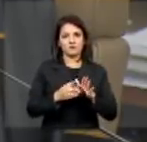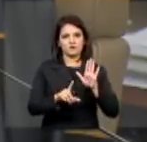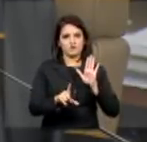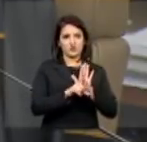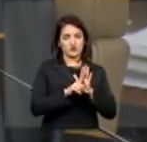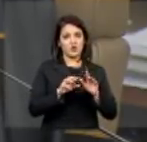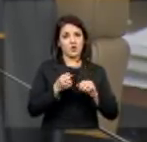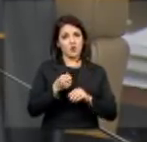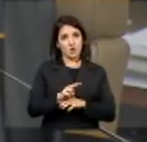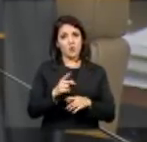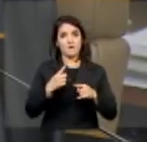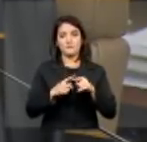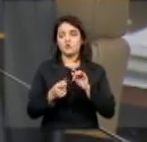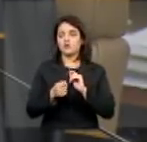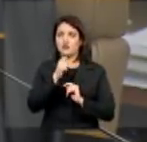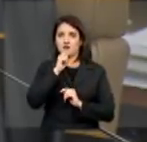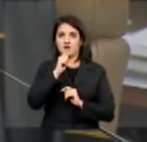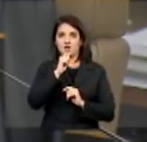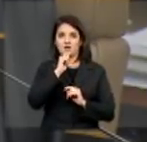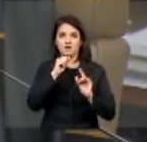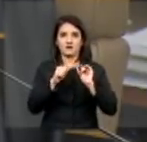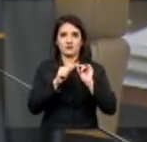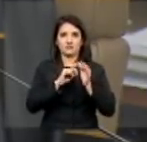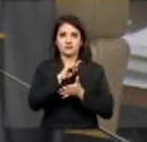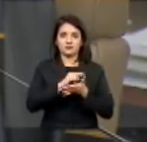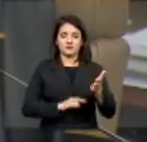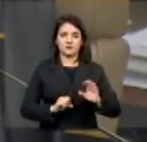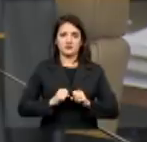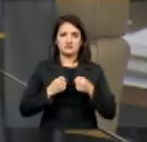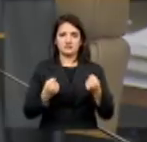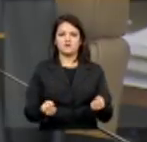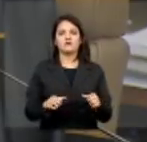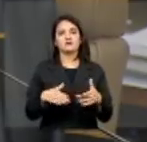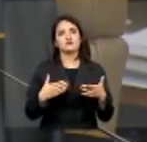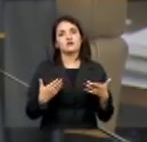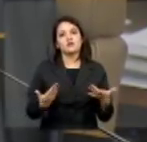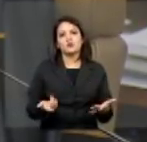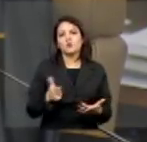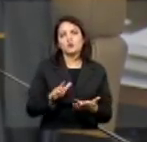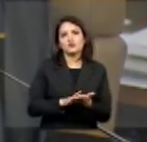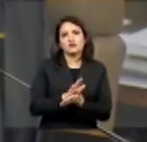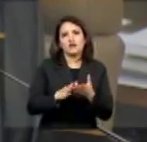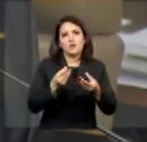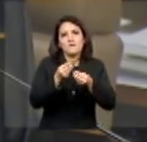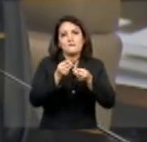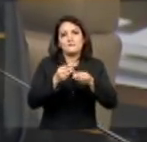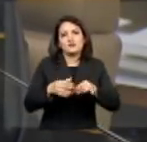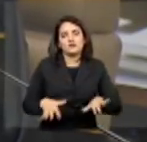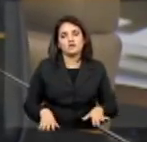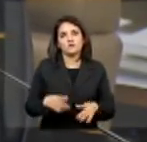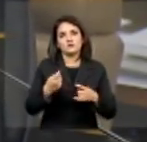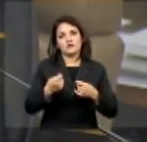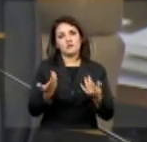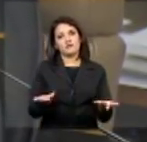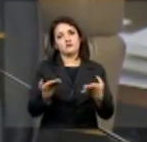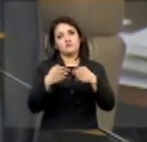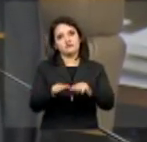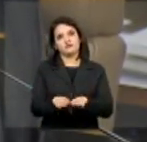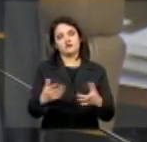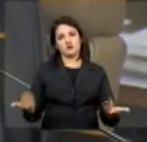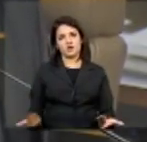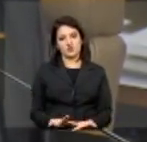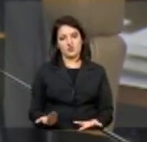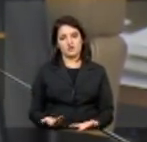orçamento de defesa não havendo portanto constrangimento ilegal a ser sanado nessa via fechou as contas é o que sustentou em síntese